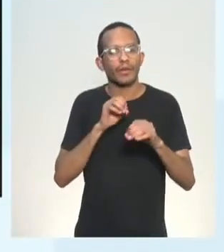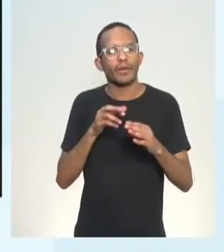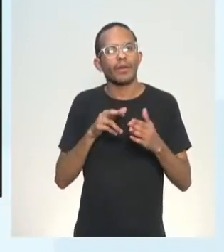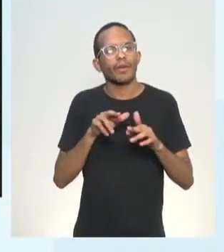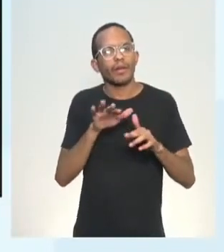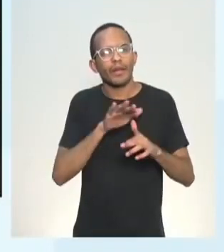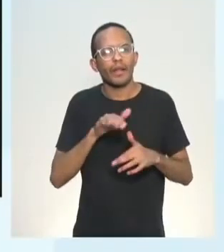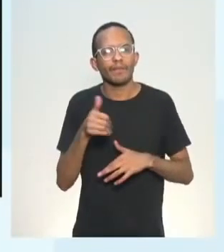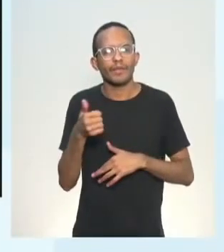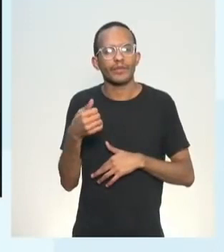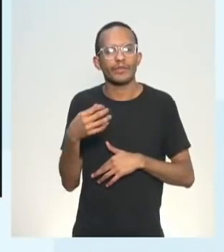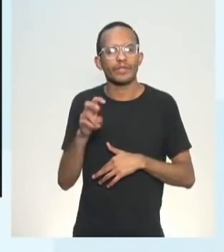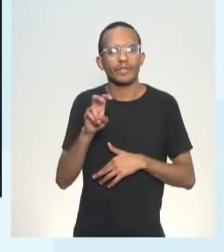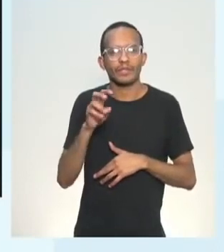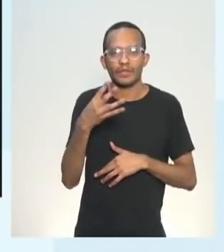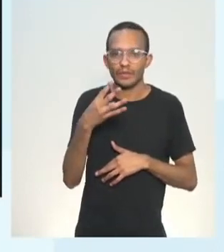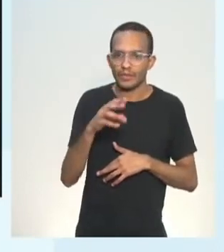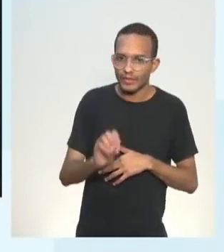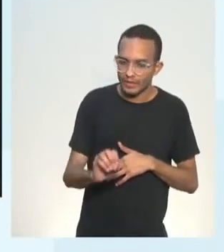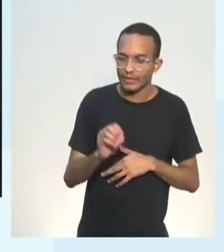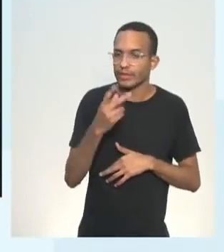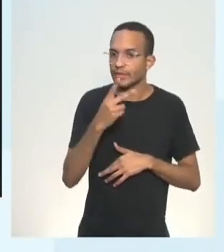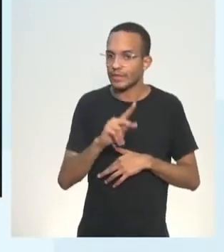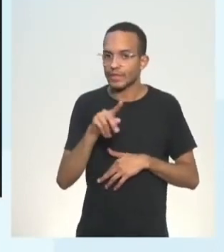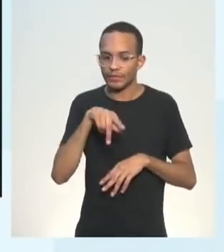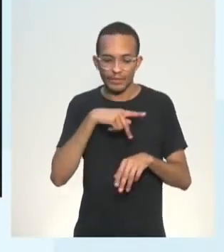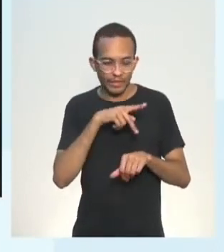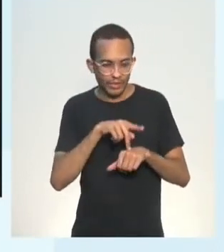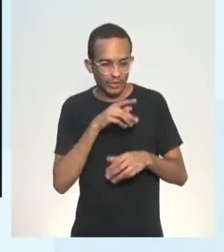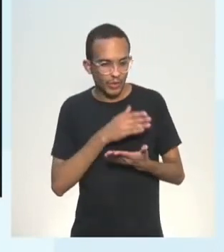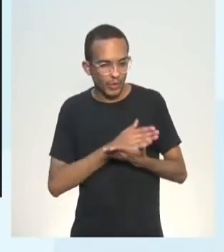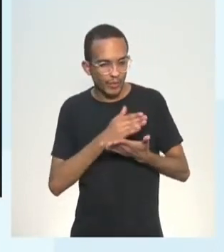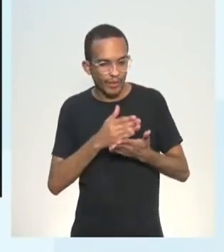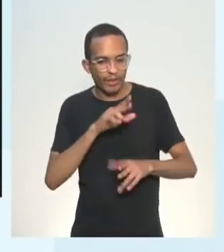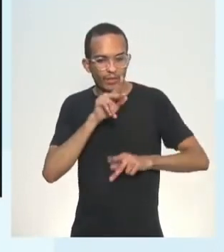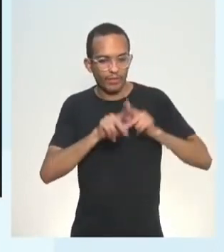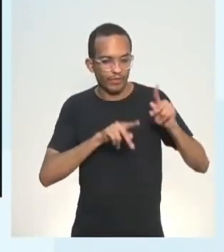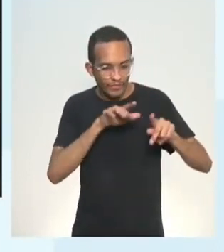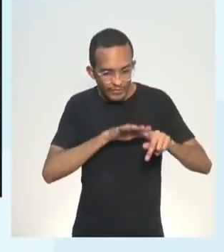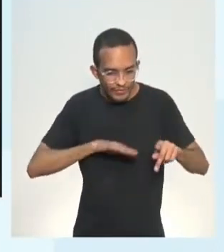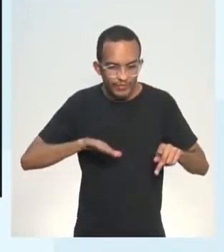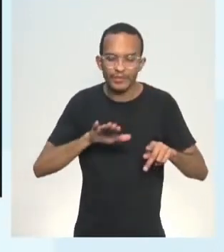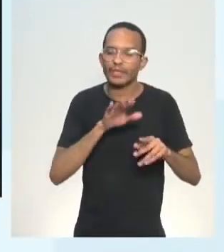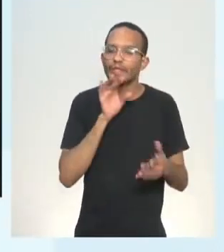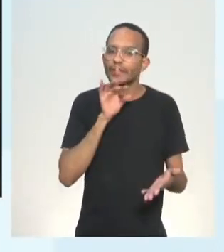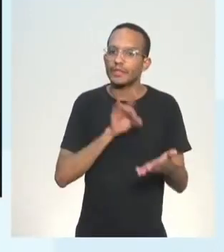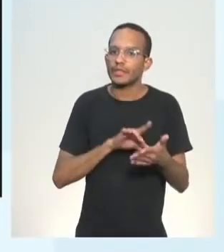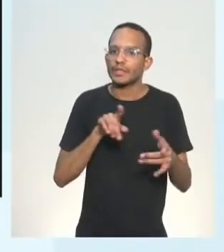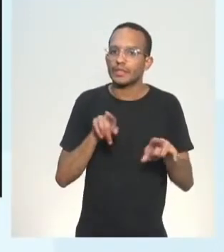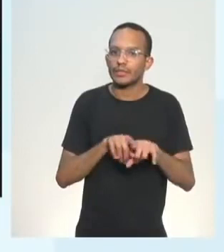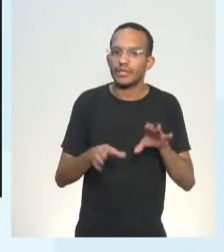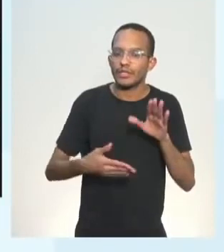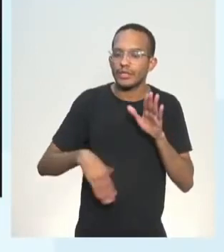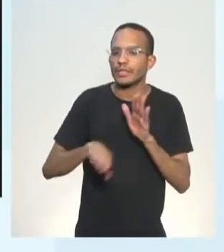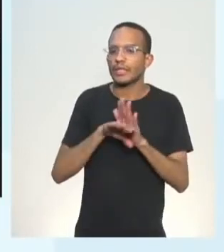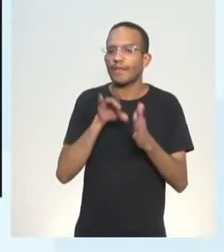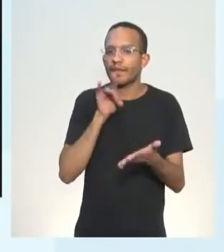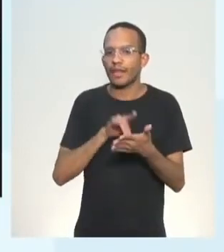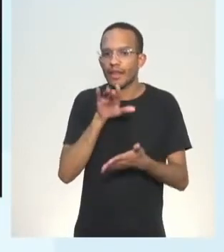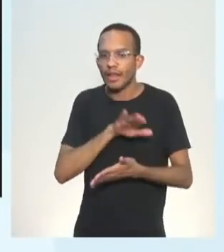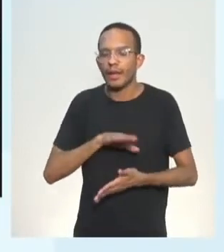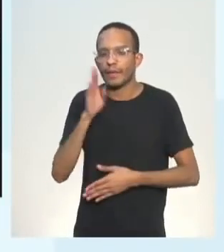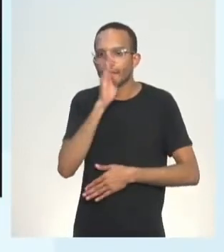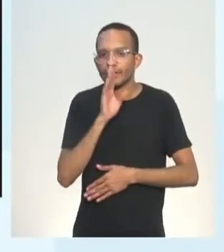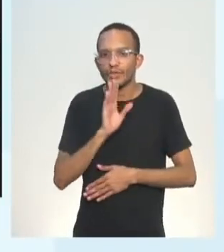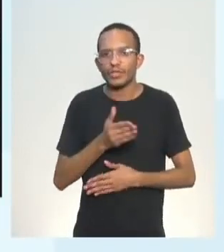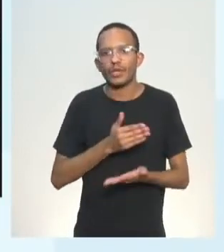de 1540, né, assim que o país começa a ser povoado, que realmente a colonização chega para valer no Brasil,